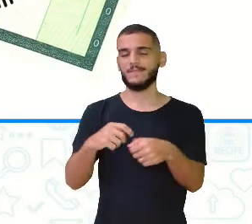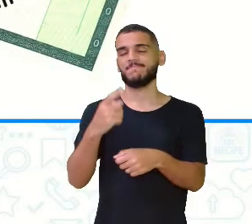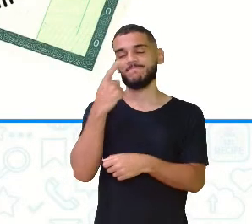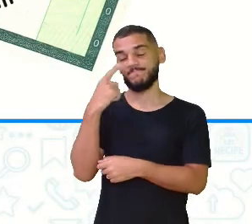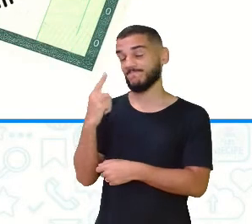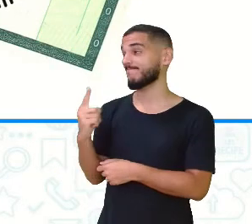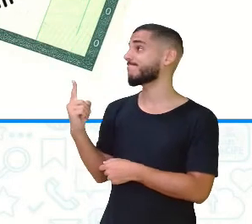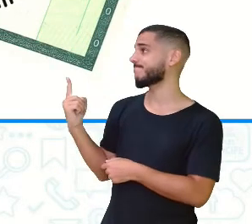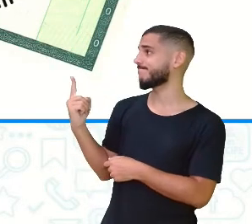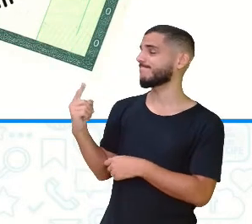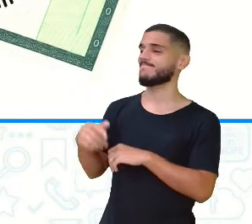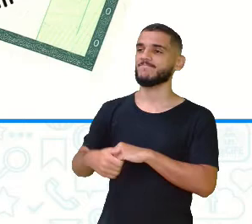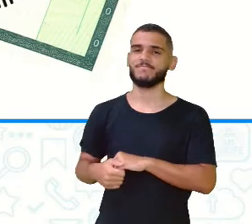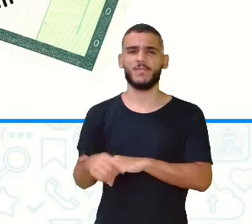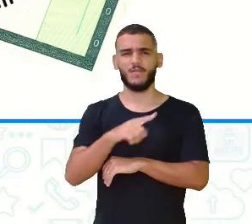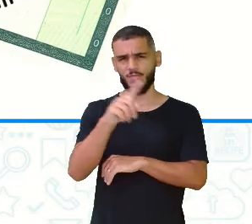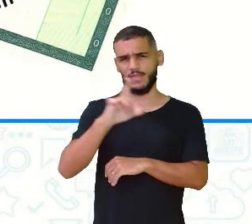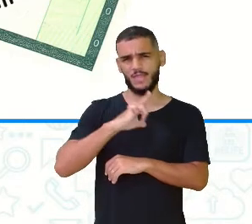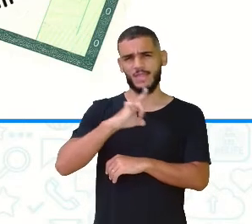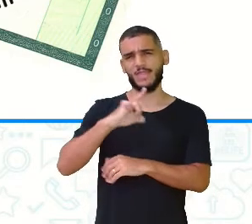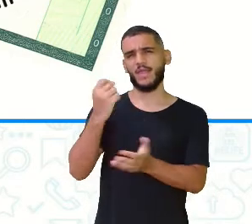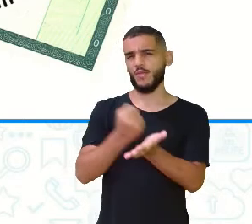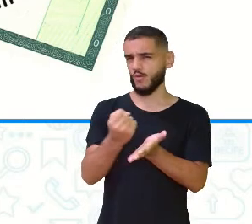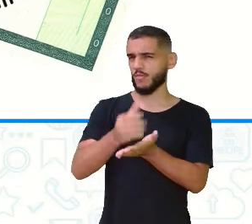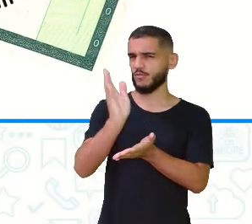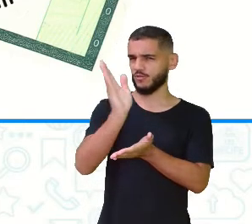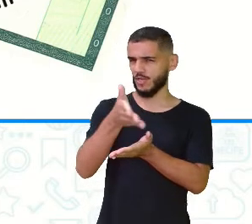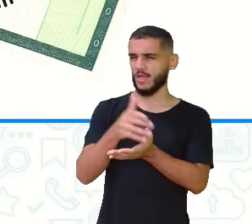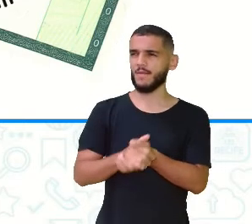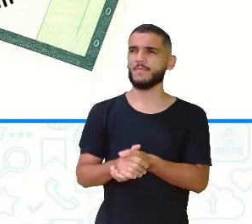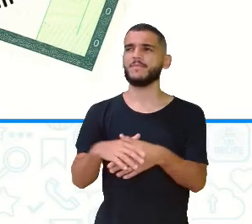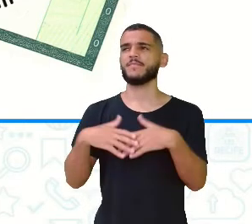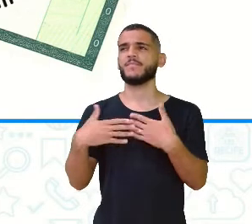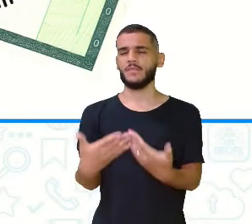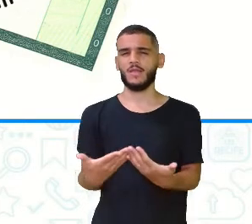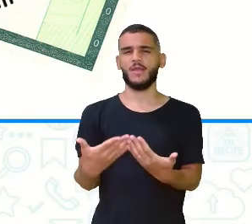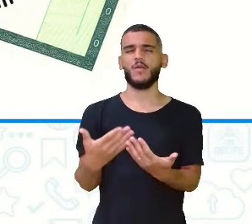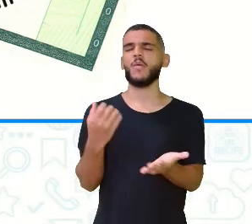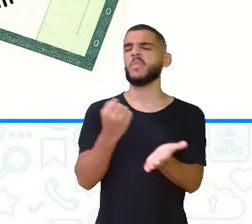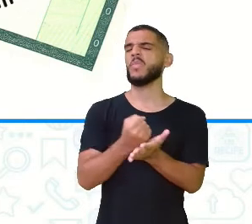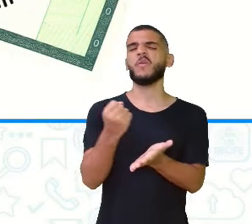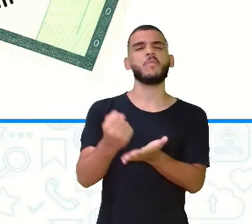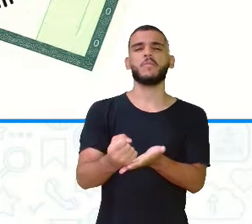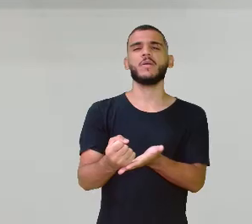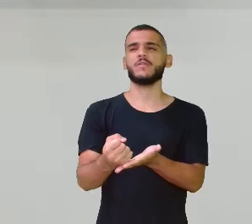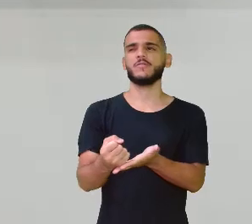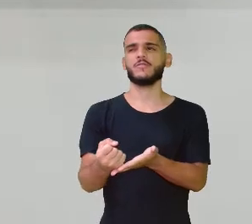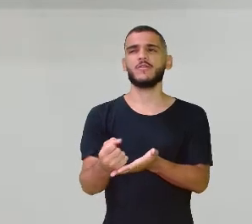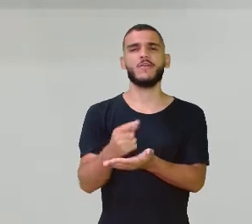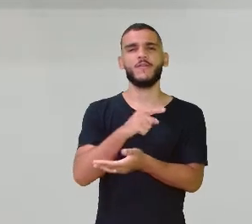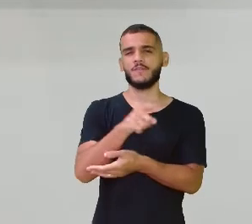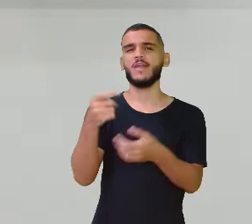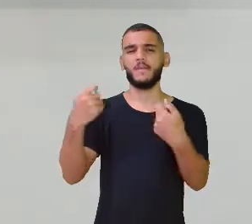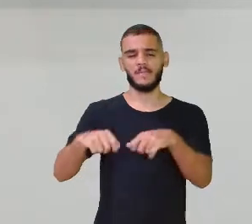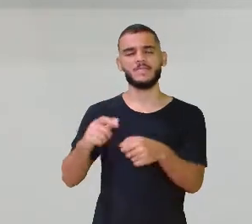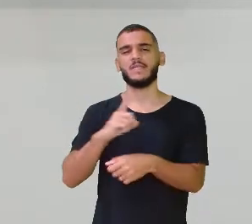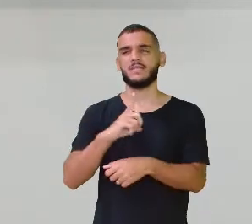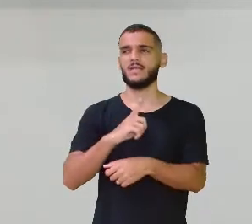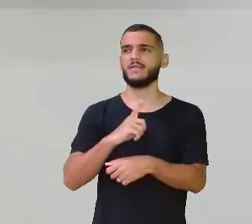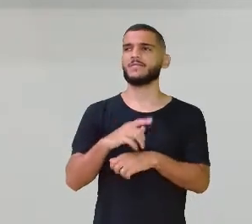Você tem seus documentos? Olha só, quais são esses documentos que, assim, você já tem que ter de